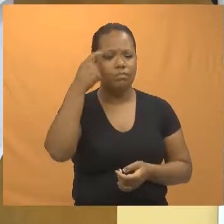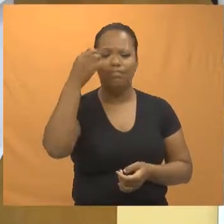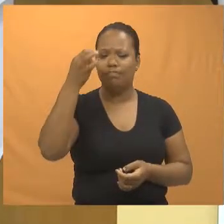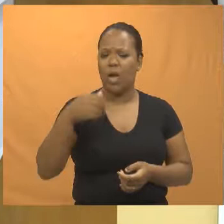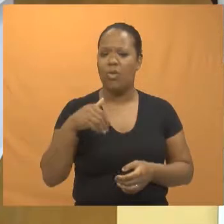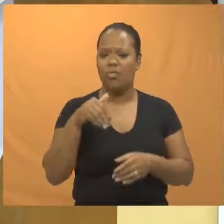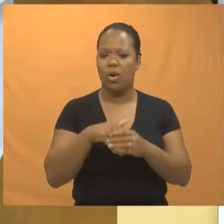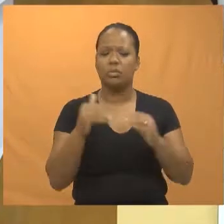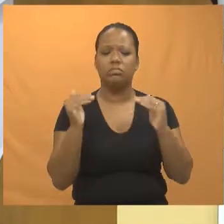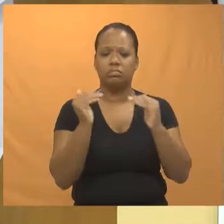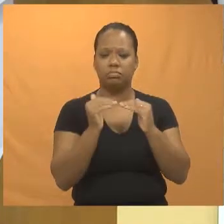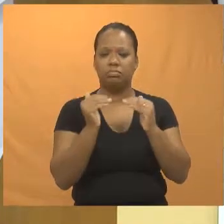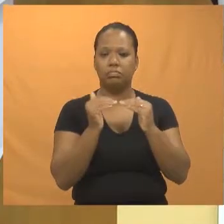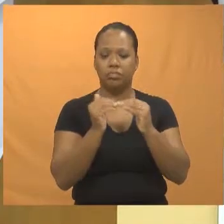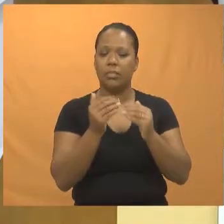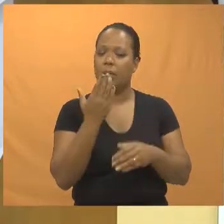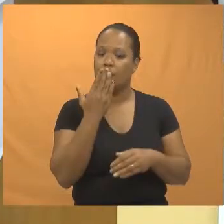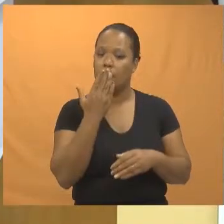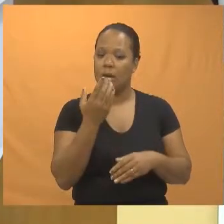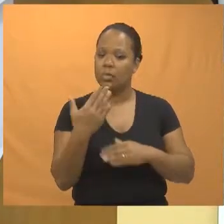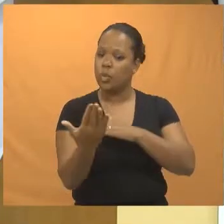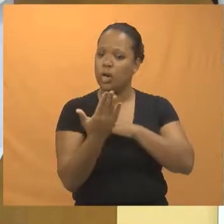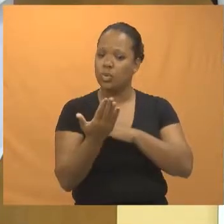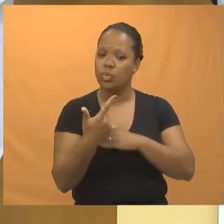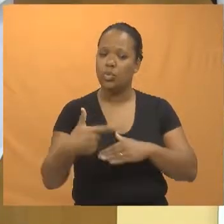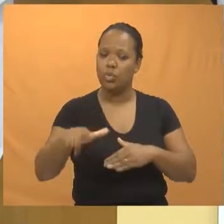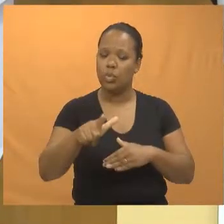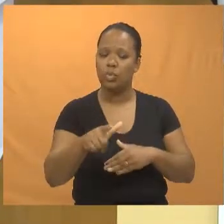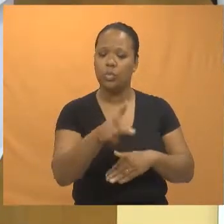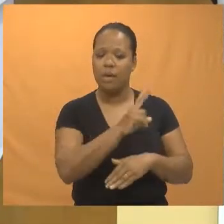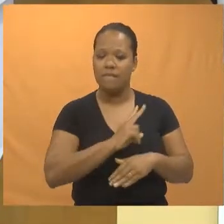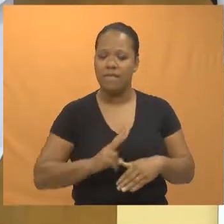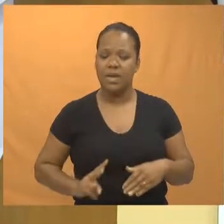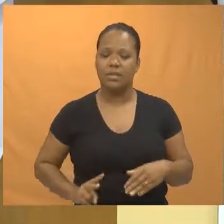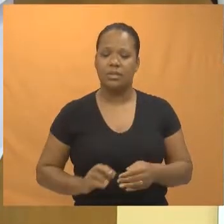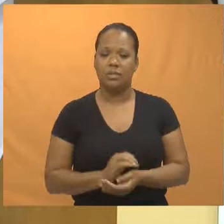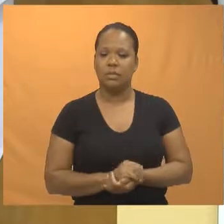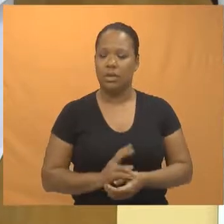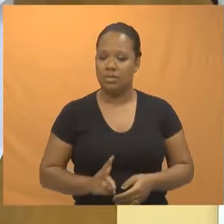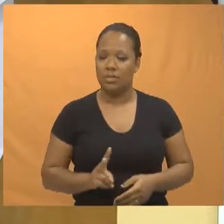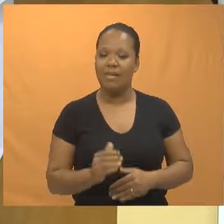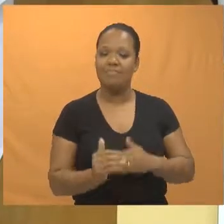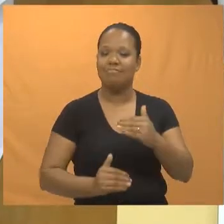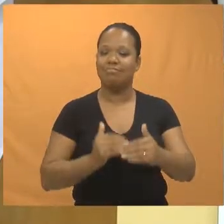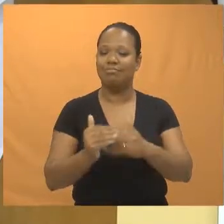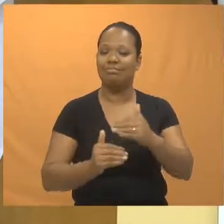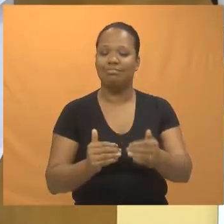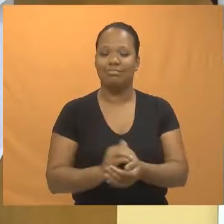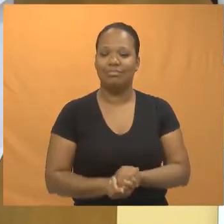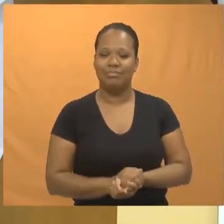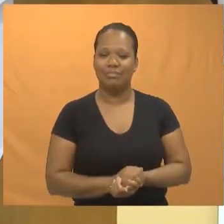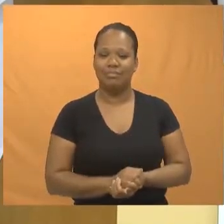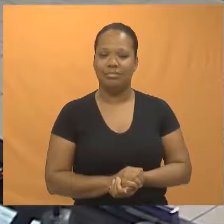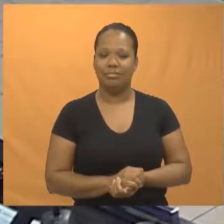será favorável nesse projeto e peço a ajuda aí dos demais vereadores, porque a gente precisa continuar avançando e acelerando nossa